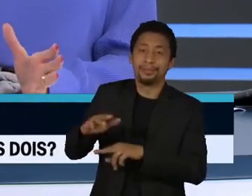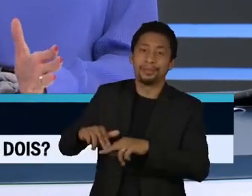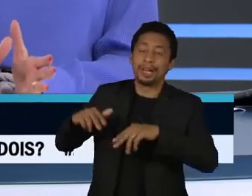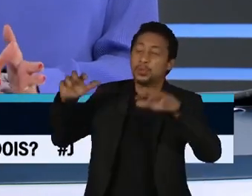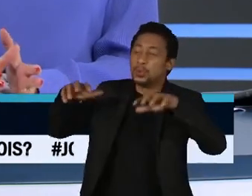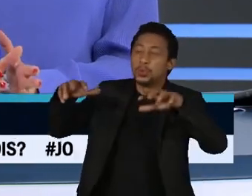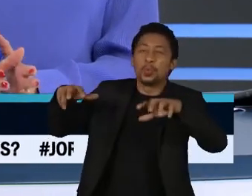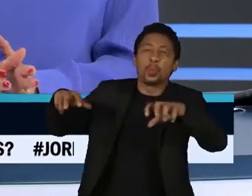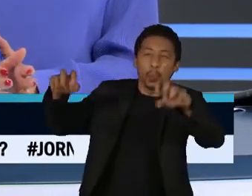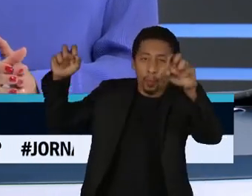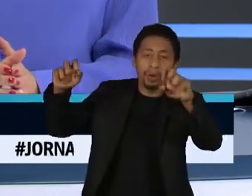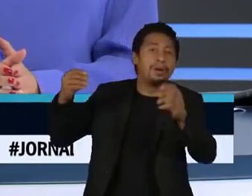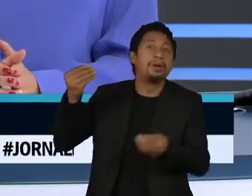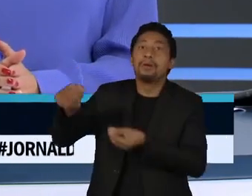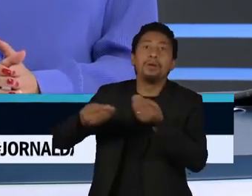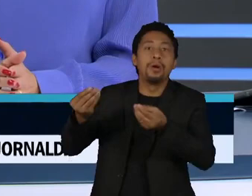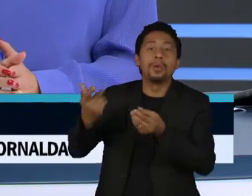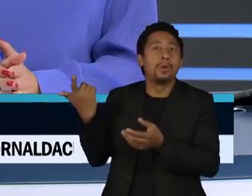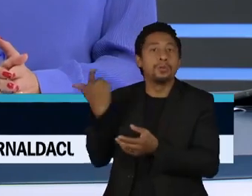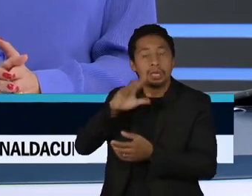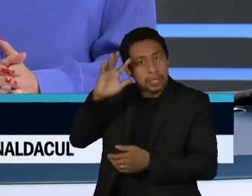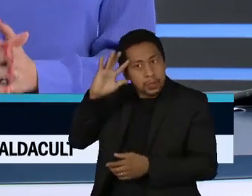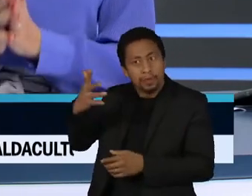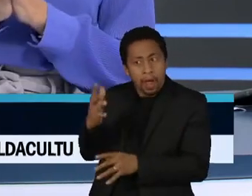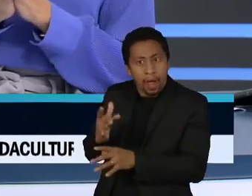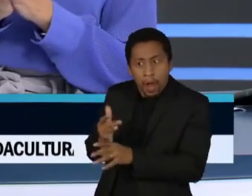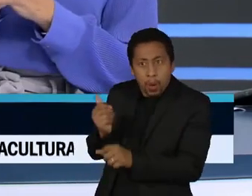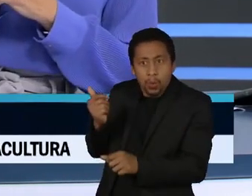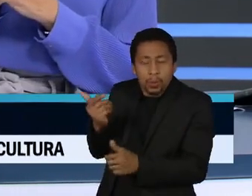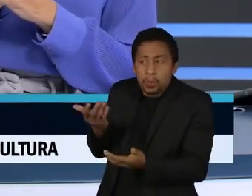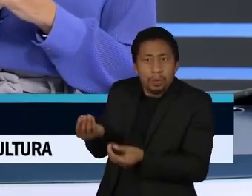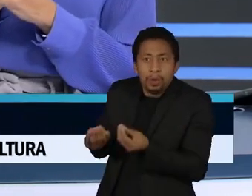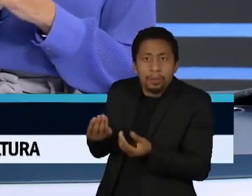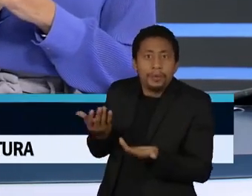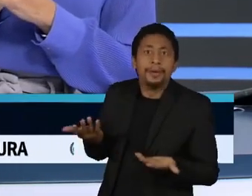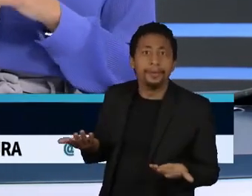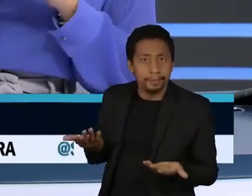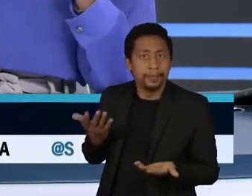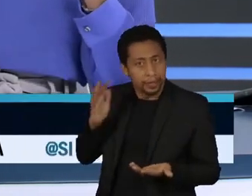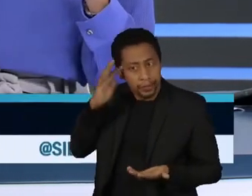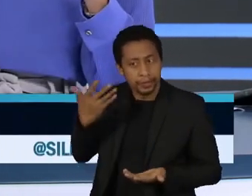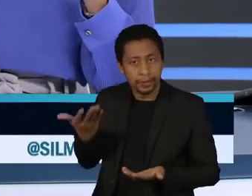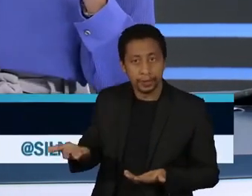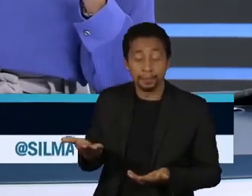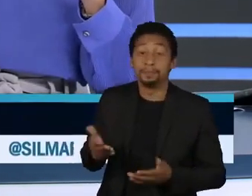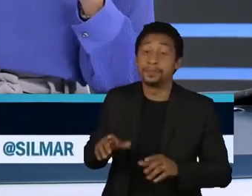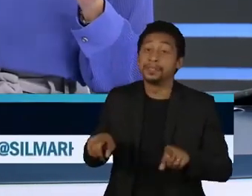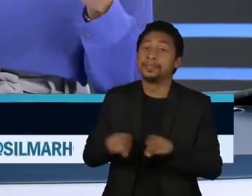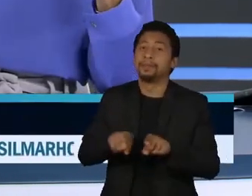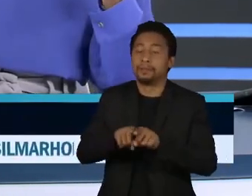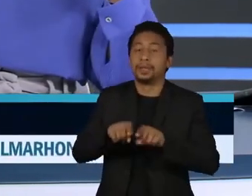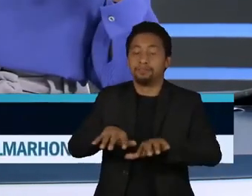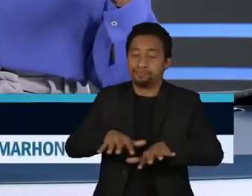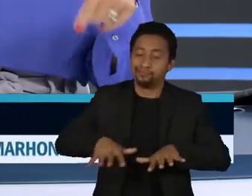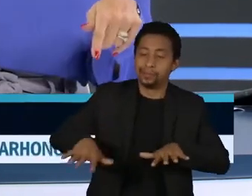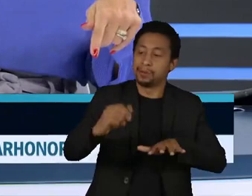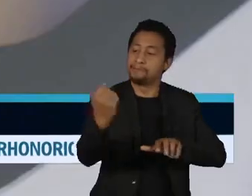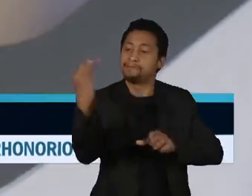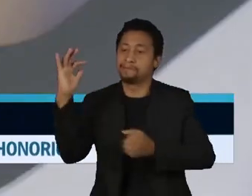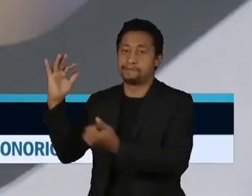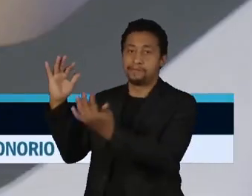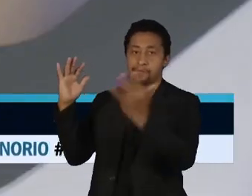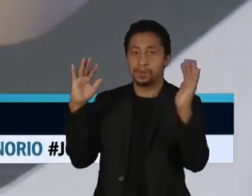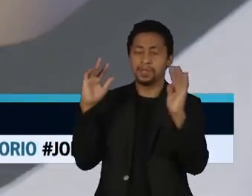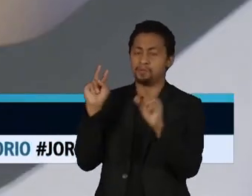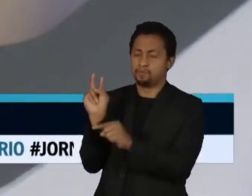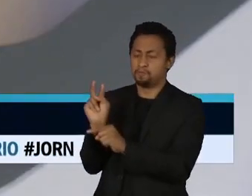imaginando como é que recupera um prejuízo desse porte uma outra questão Lacerda É recuperação Verde ela é fundamental